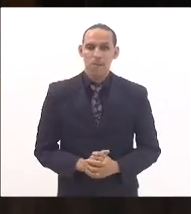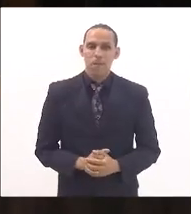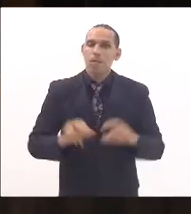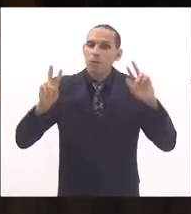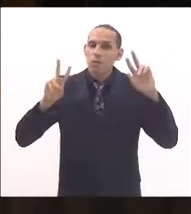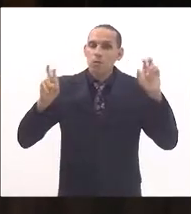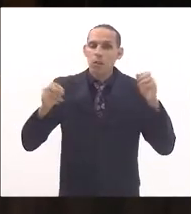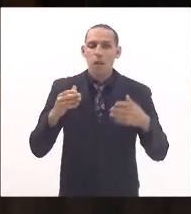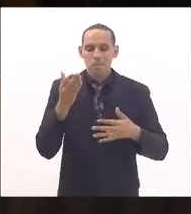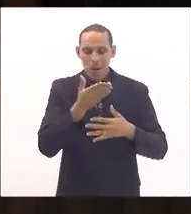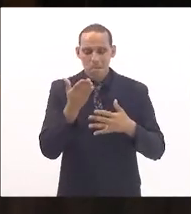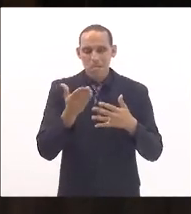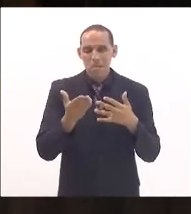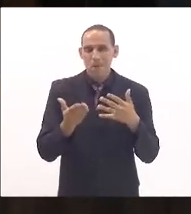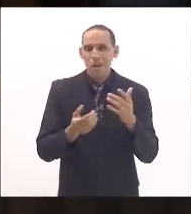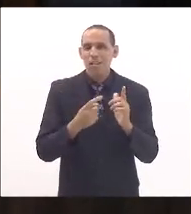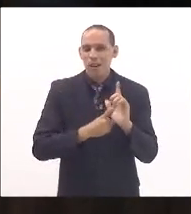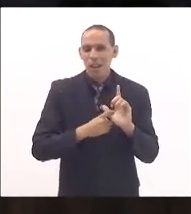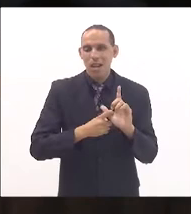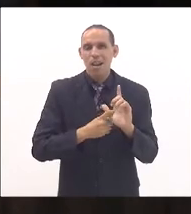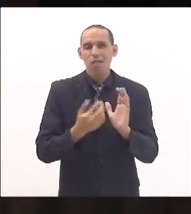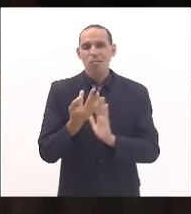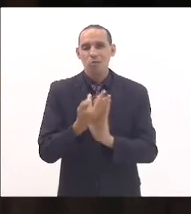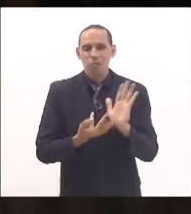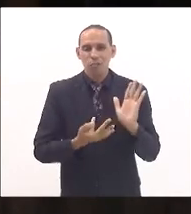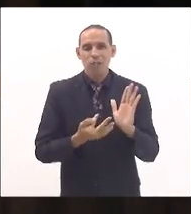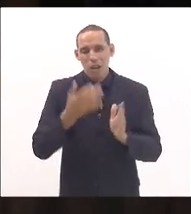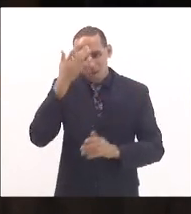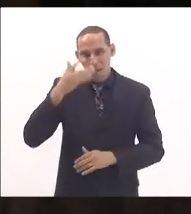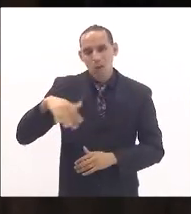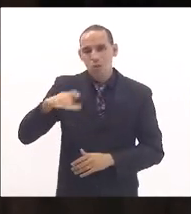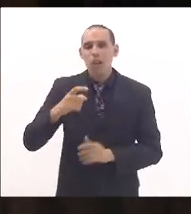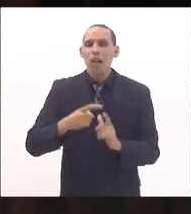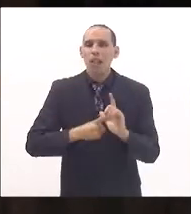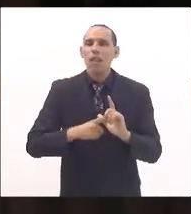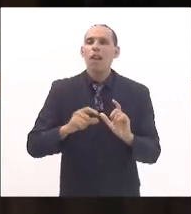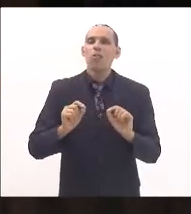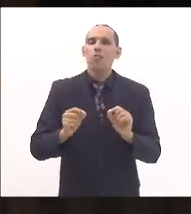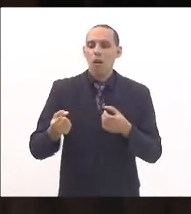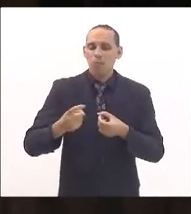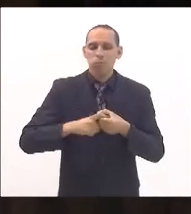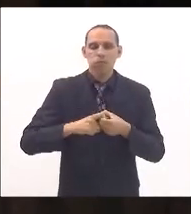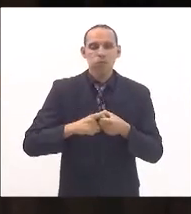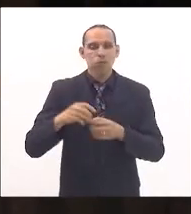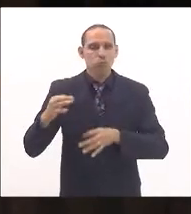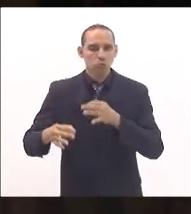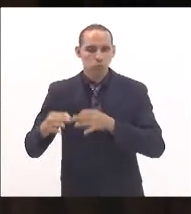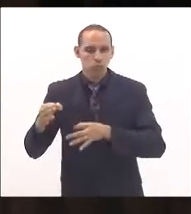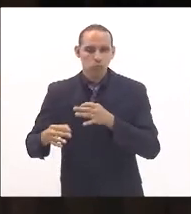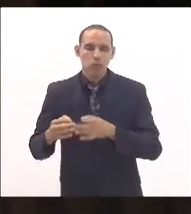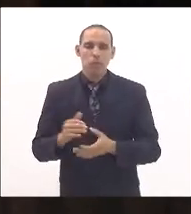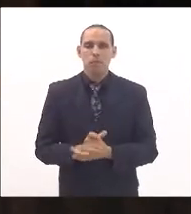sobre parcelamento de débitos fiscais dos devedores em recuperação judicial e da outras providências. Cadê a Milena?